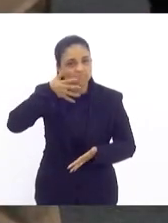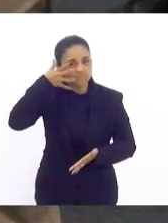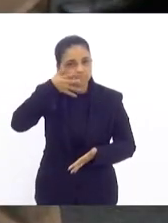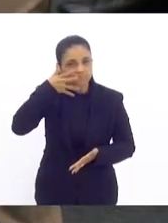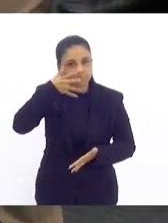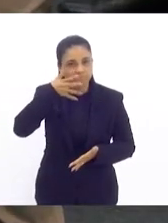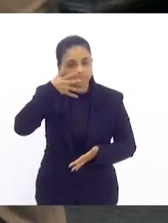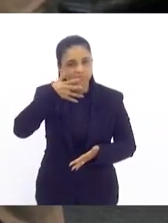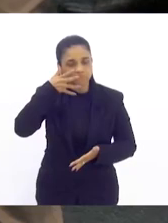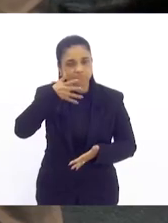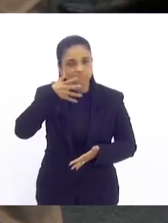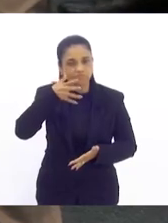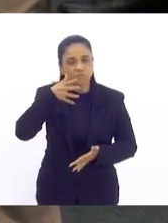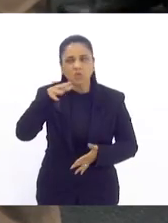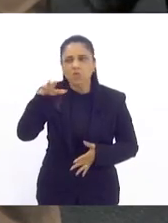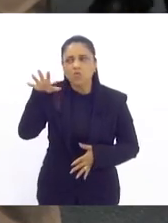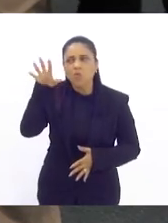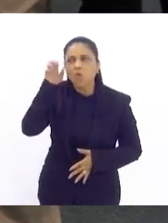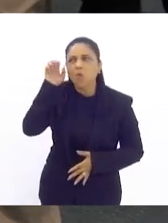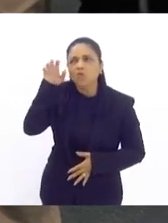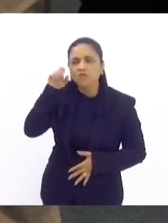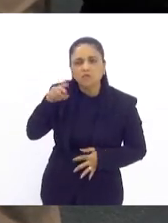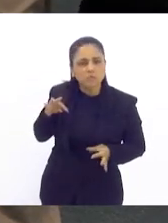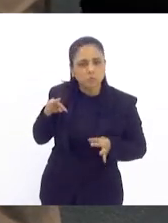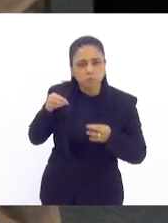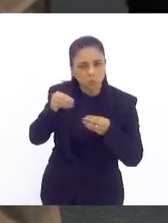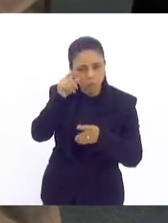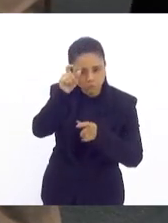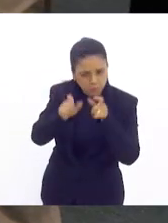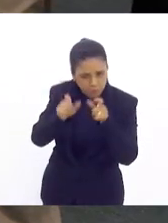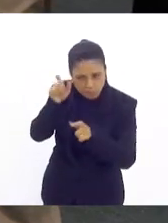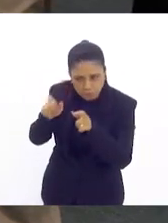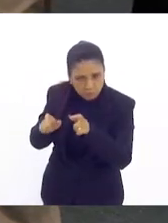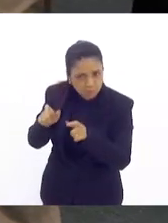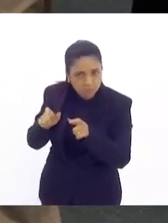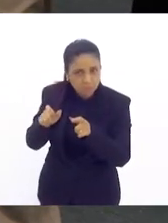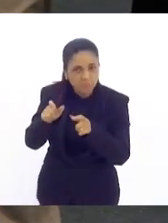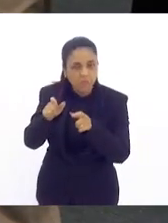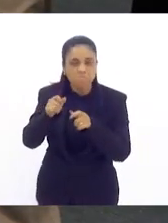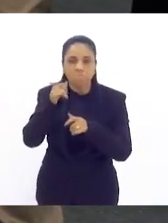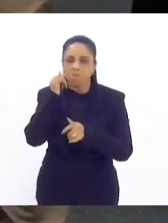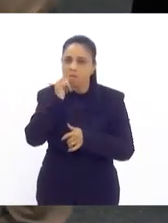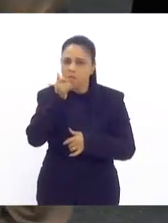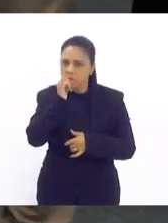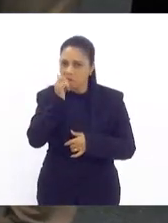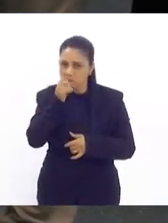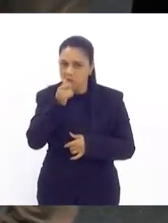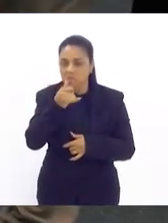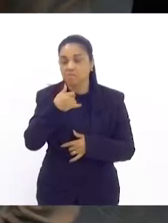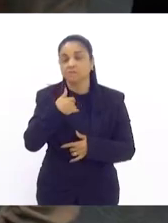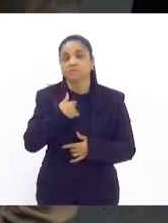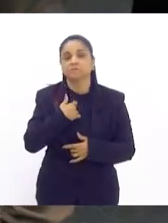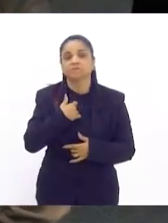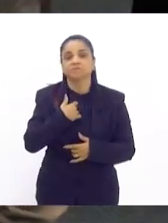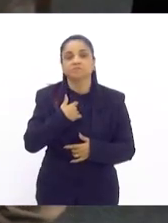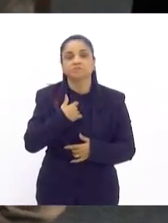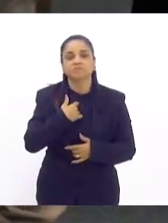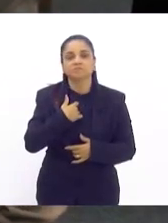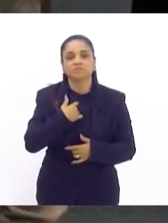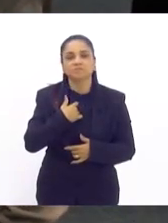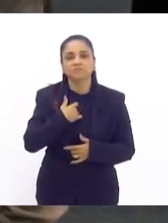e ouvir atentamente todas as falas que uma das coisas que